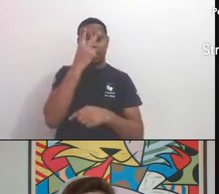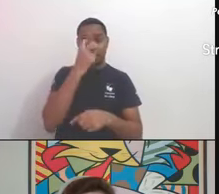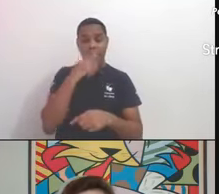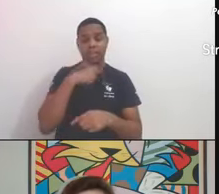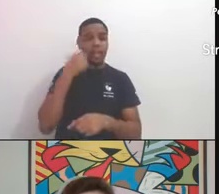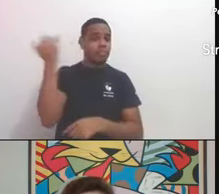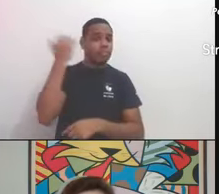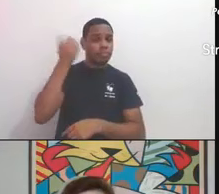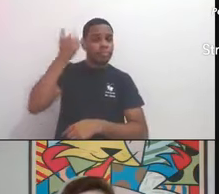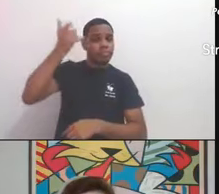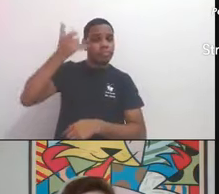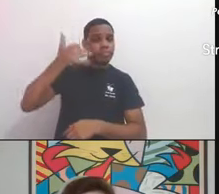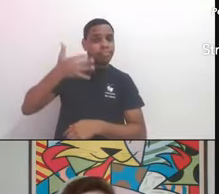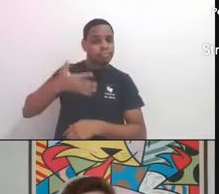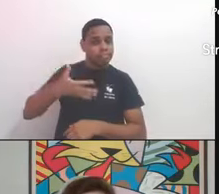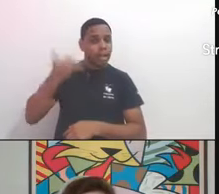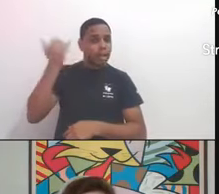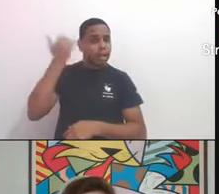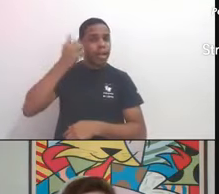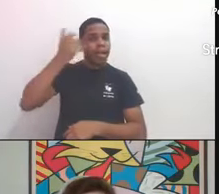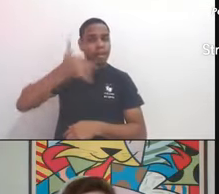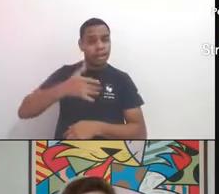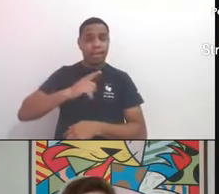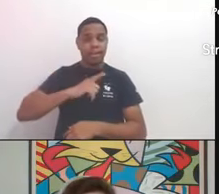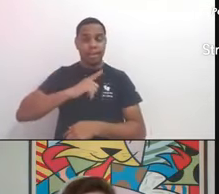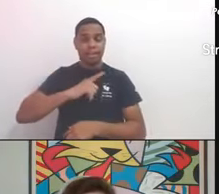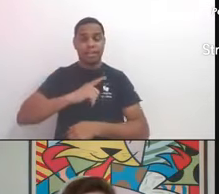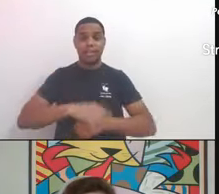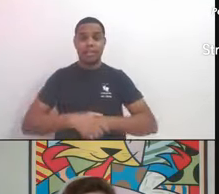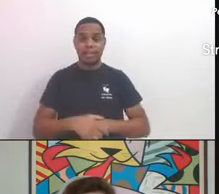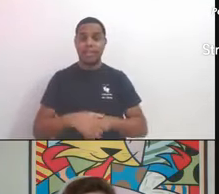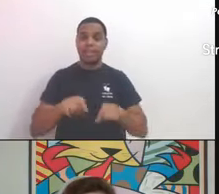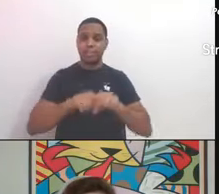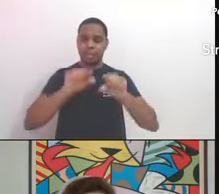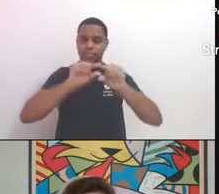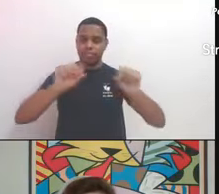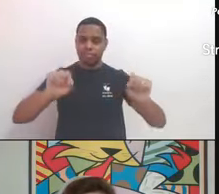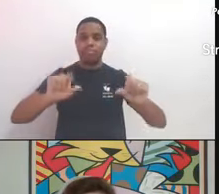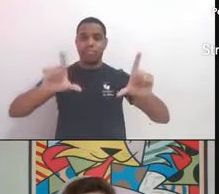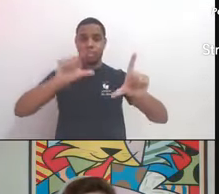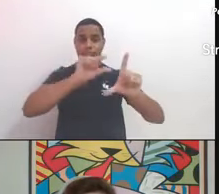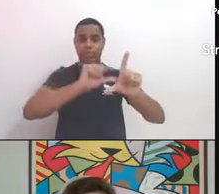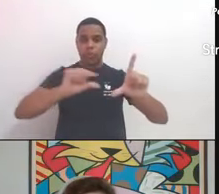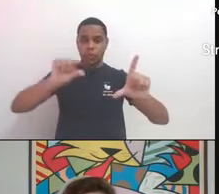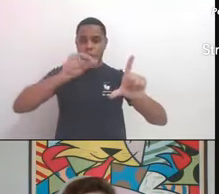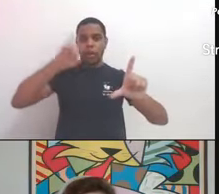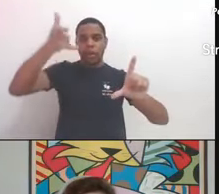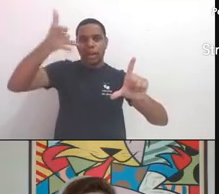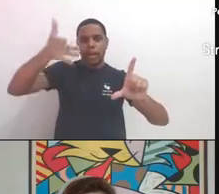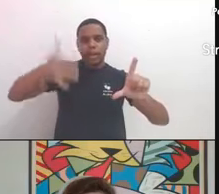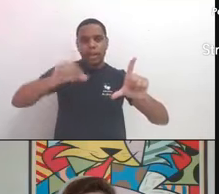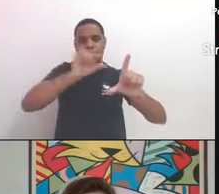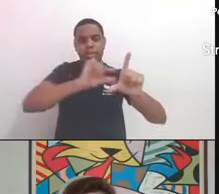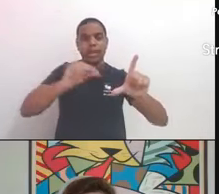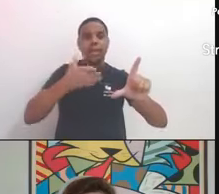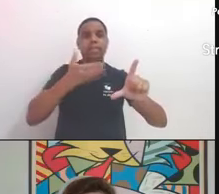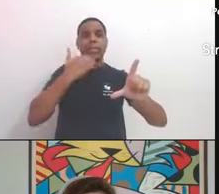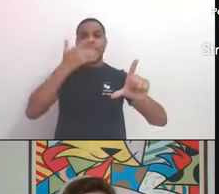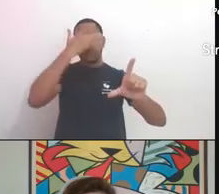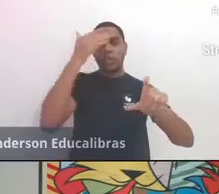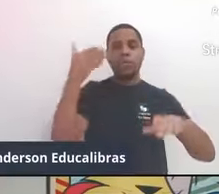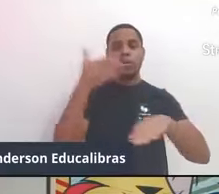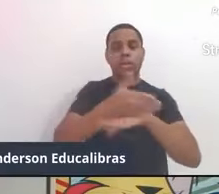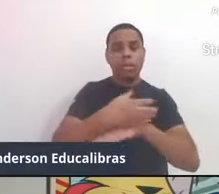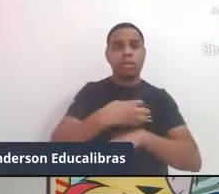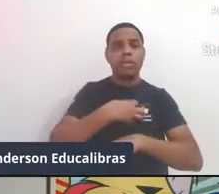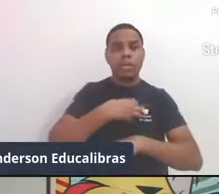descrição, a questão das legendas, das explicações todas, para facilitar o acesso das pessoas